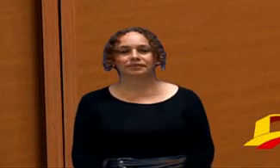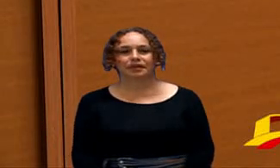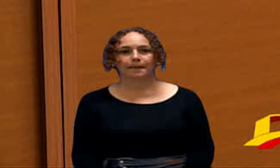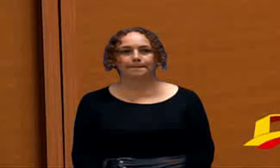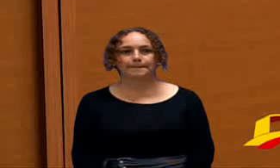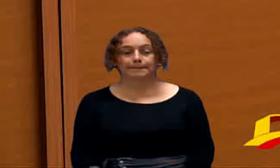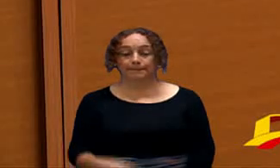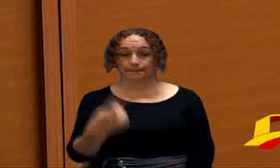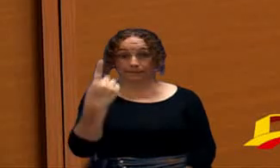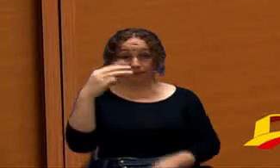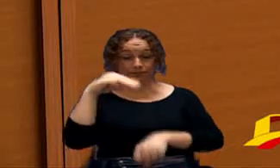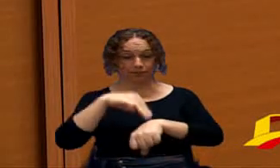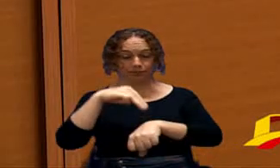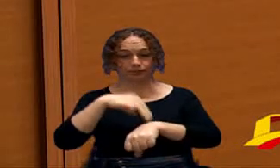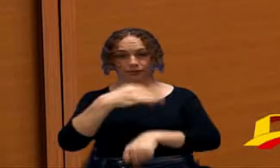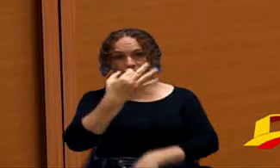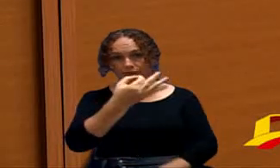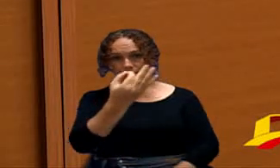Tem um minuto.